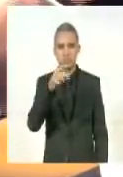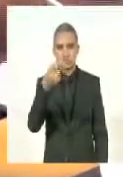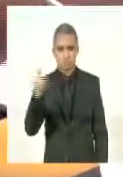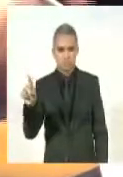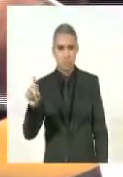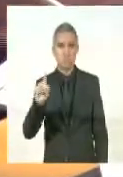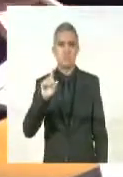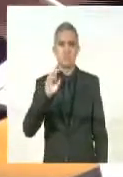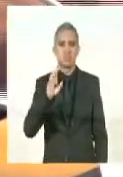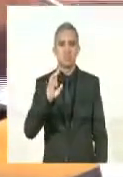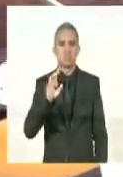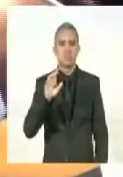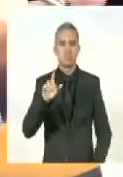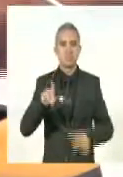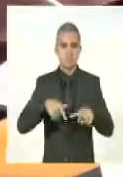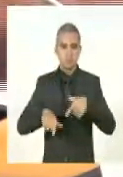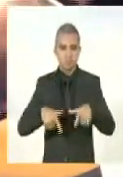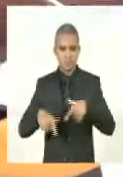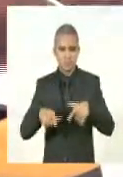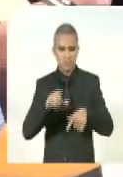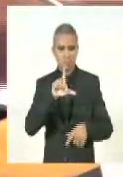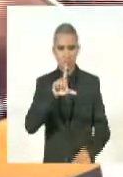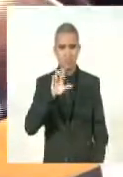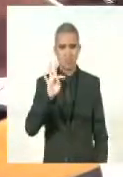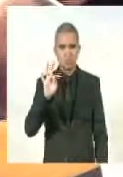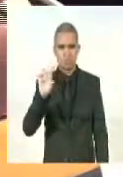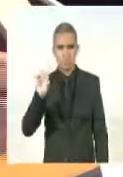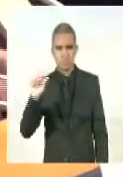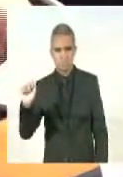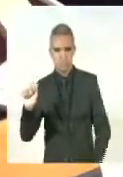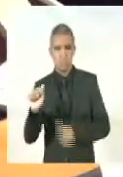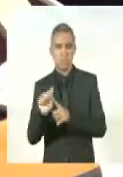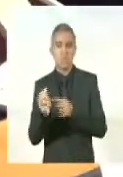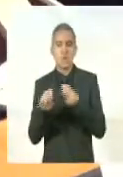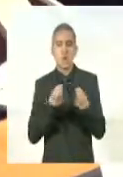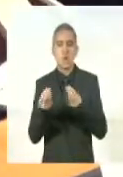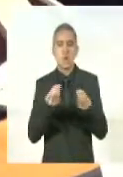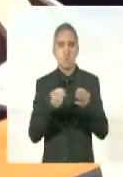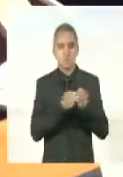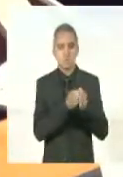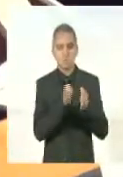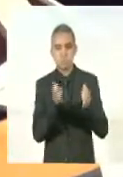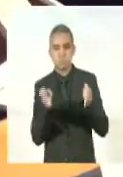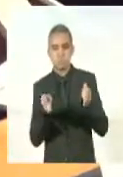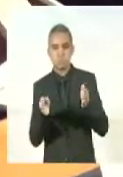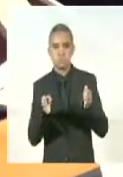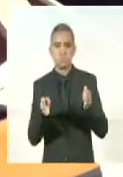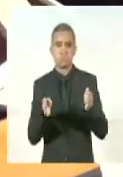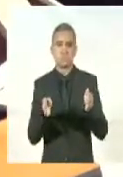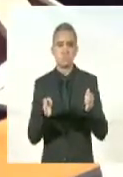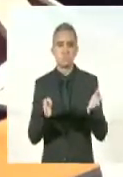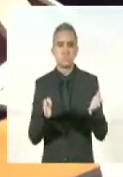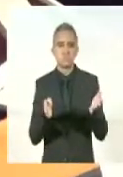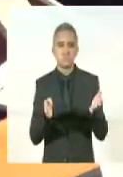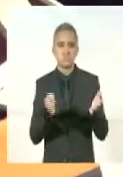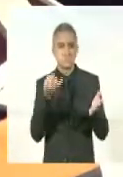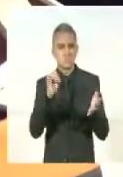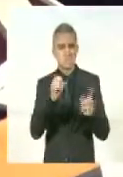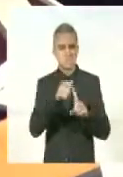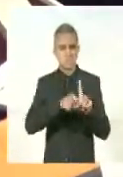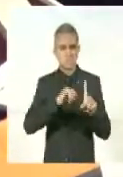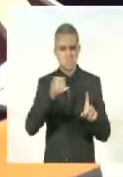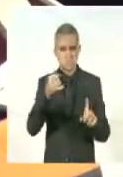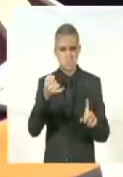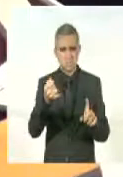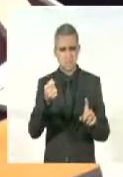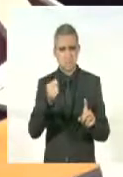de 1/9/2014 a 31/12/2014, se só em janeiro, em 12 de